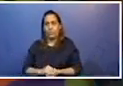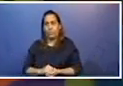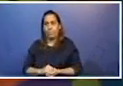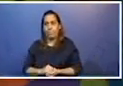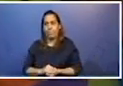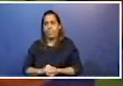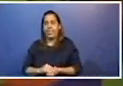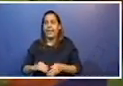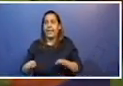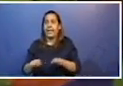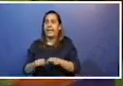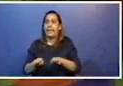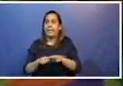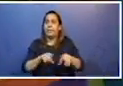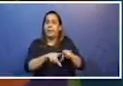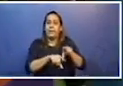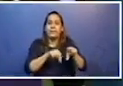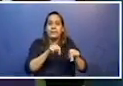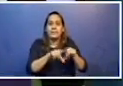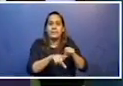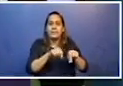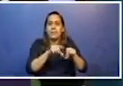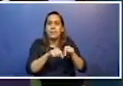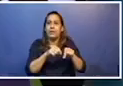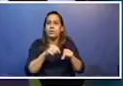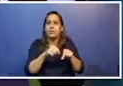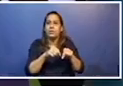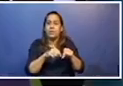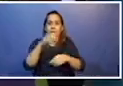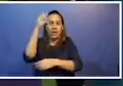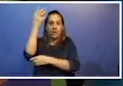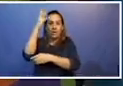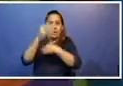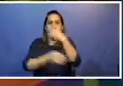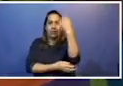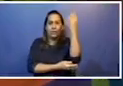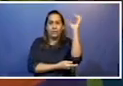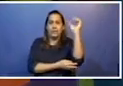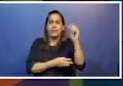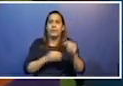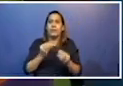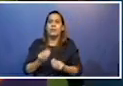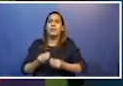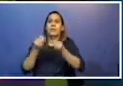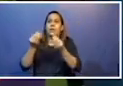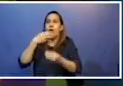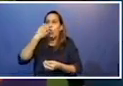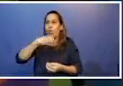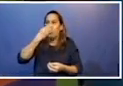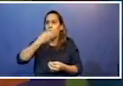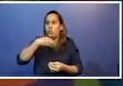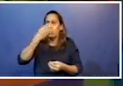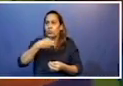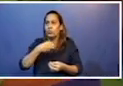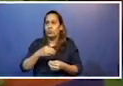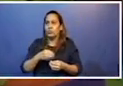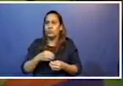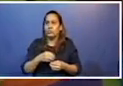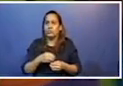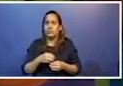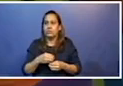Mais embaixo nós vamos ter, ó, a castanheira do Brasil, que produz o fruto, né? Que é a